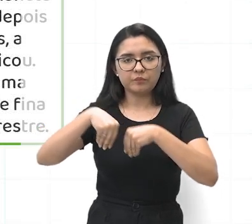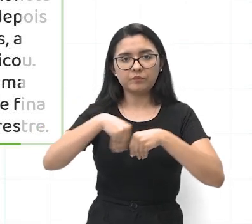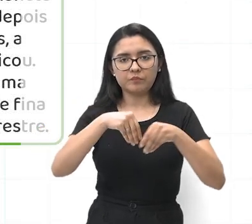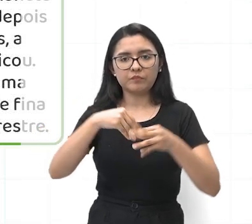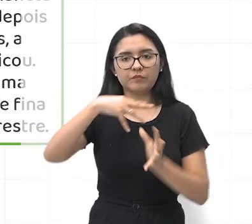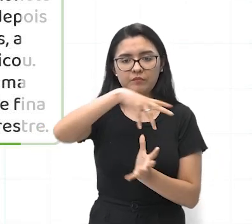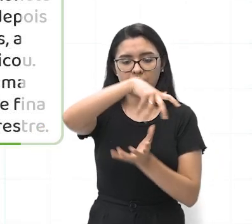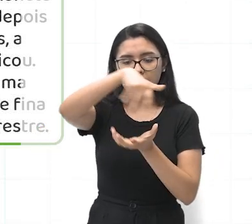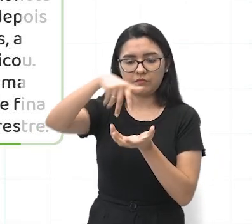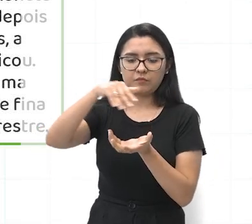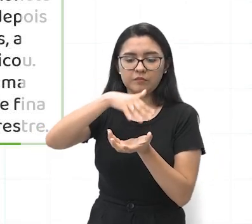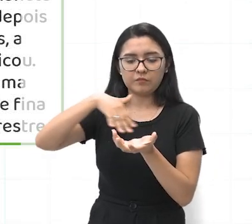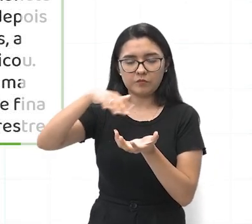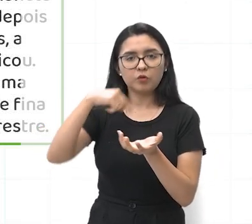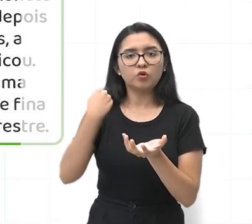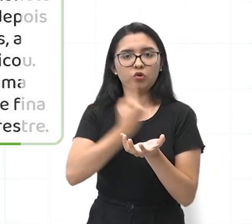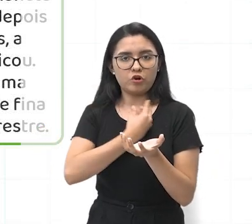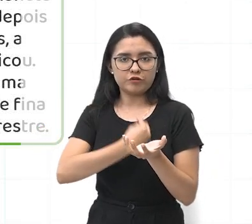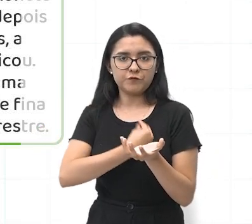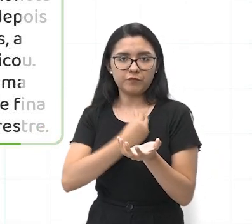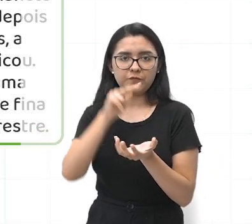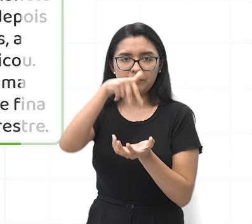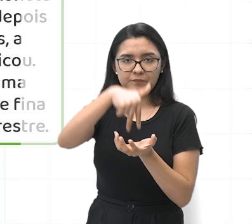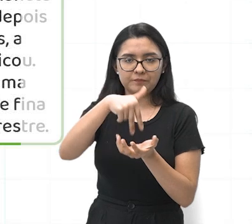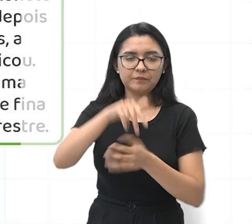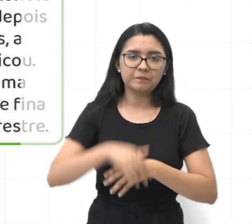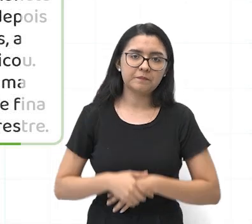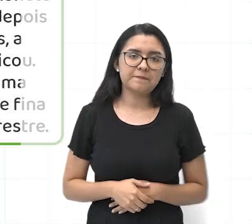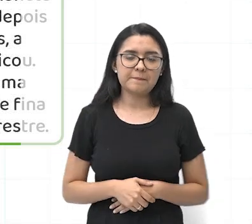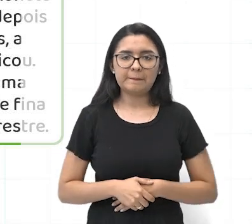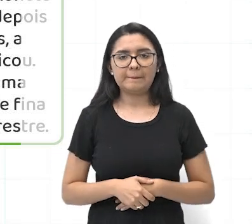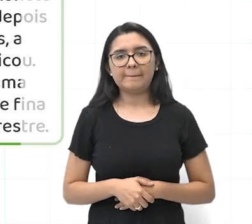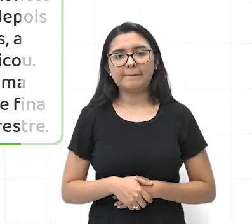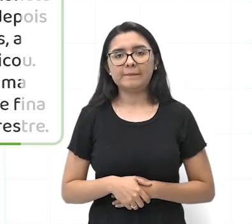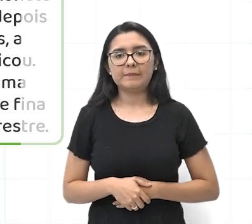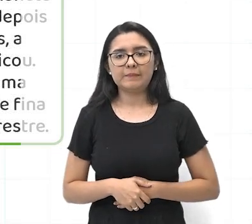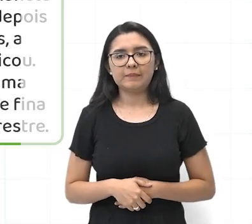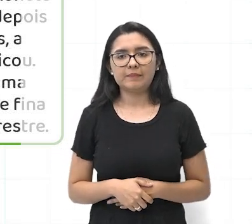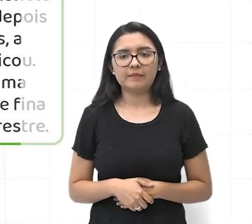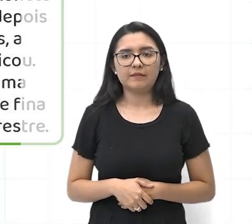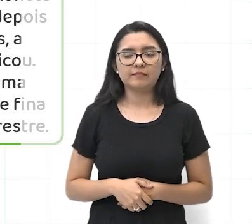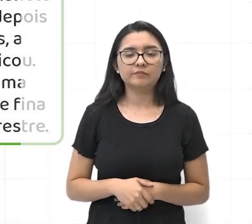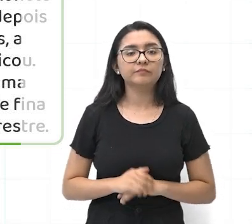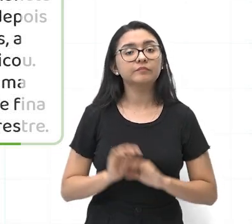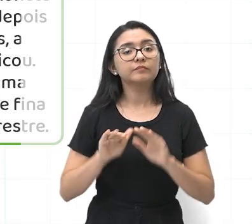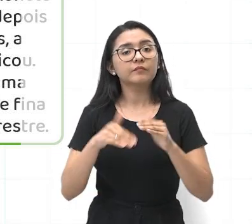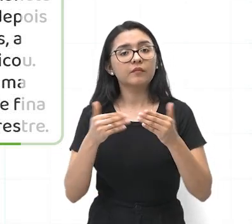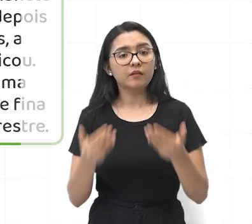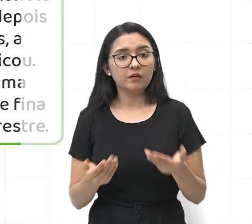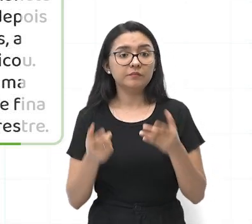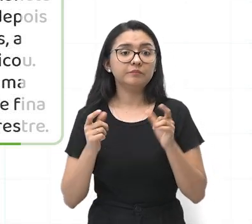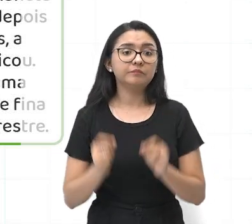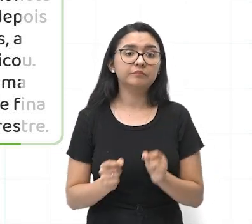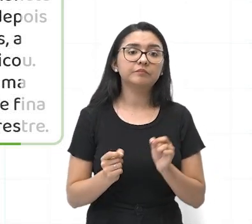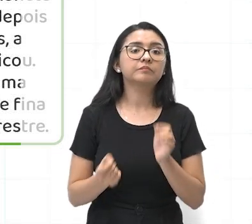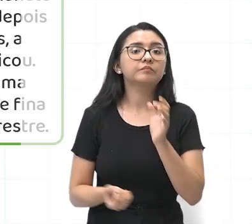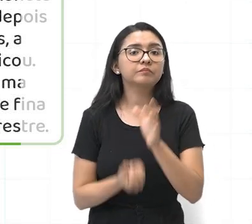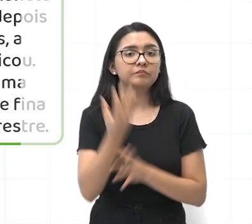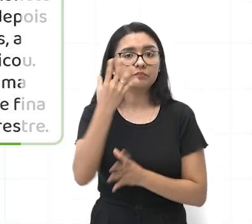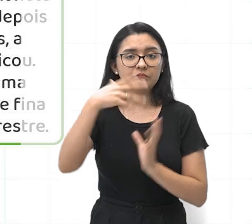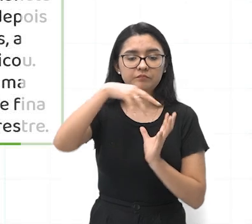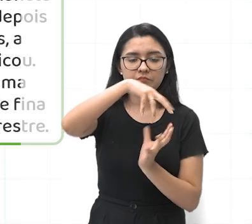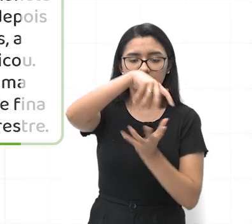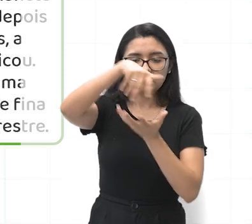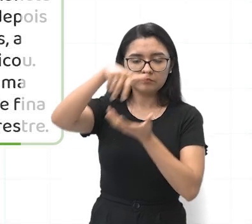é a superfície que nós habitamos, certo? Então, a origem da